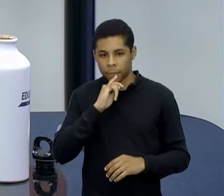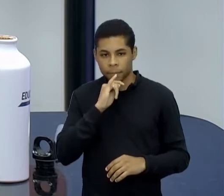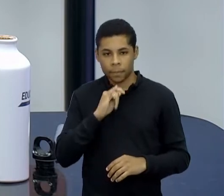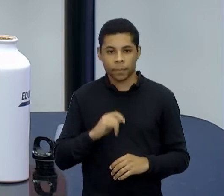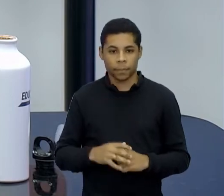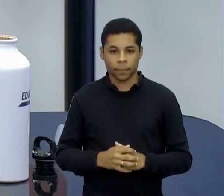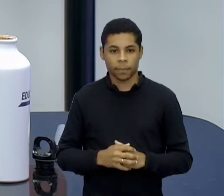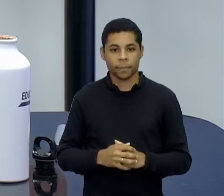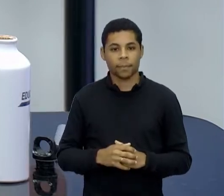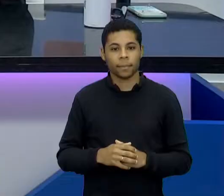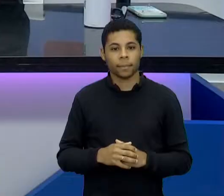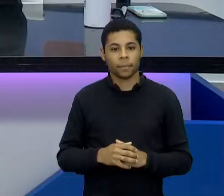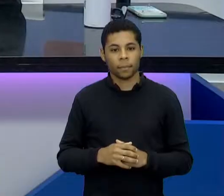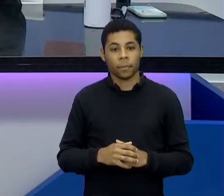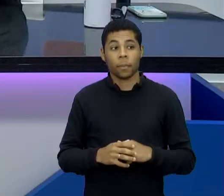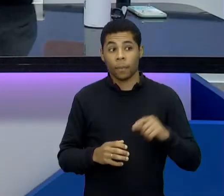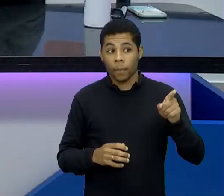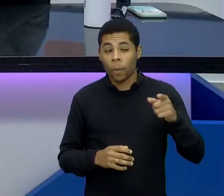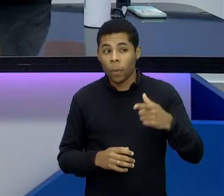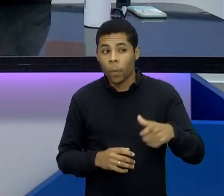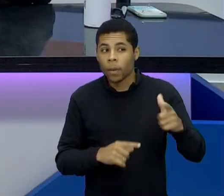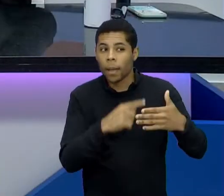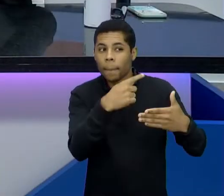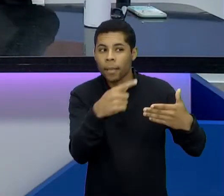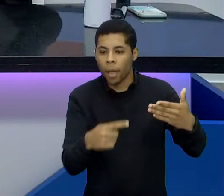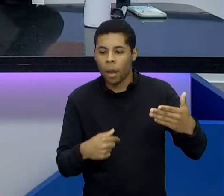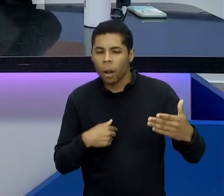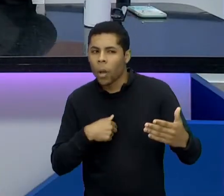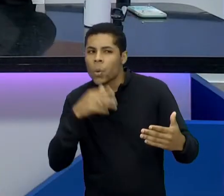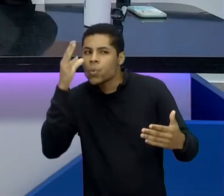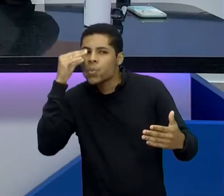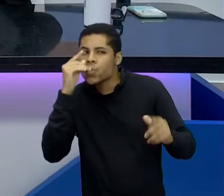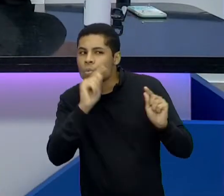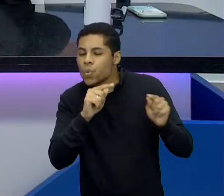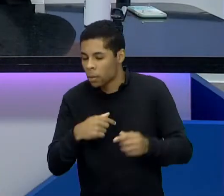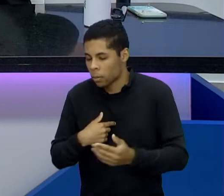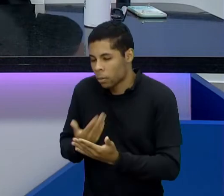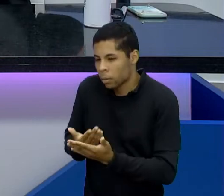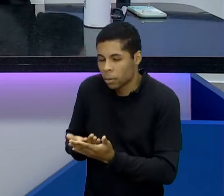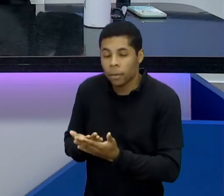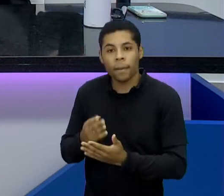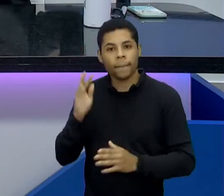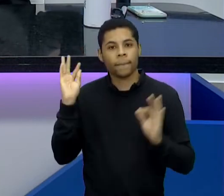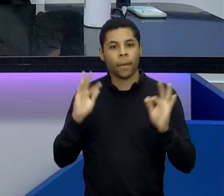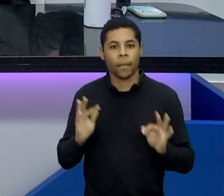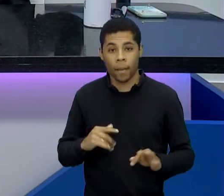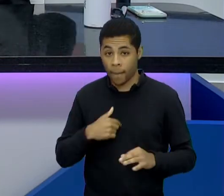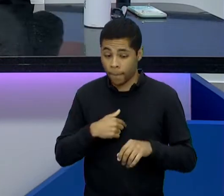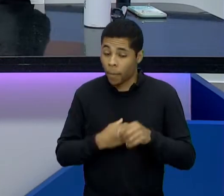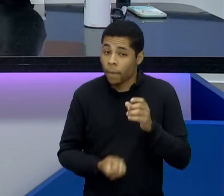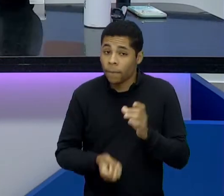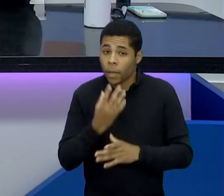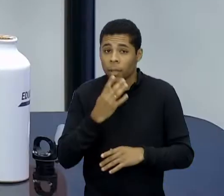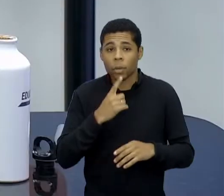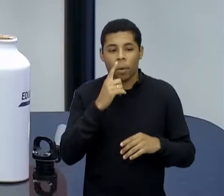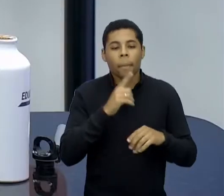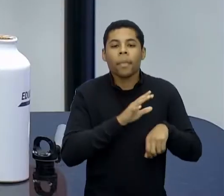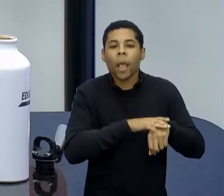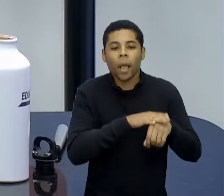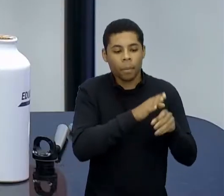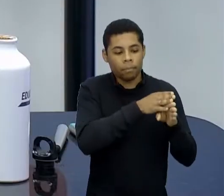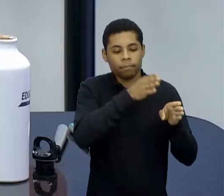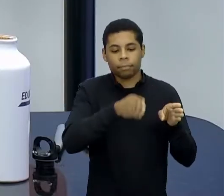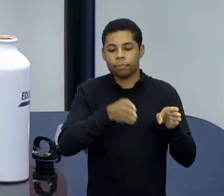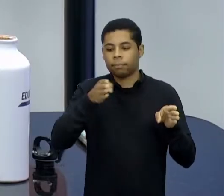se intromete em outro componente, fica feliz. Eu fiz uma linha do tempo, onde conta